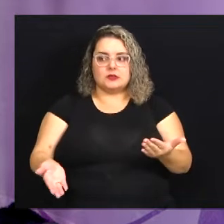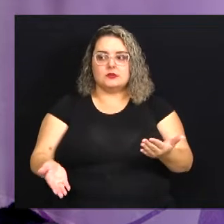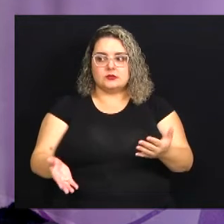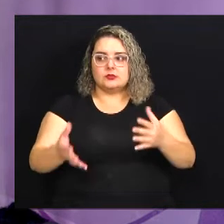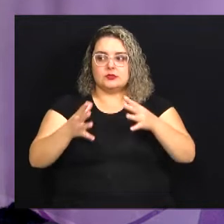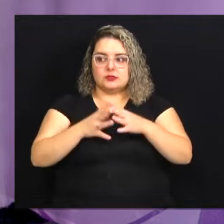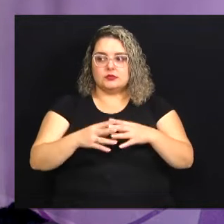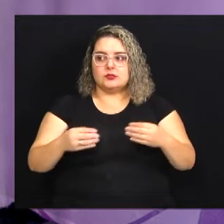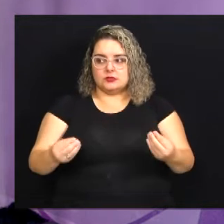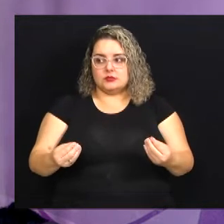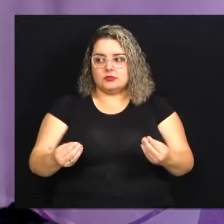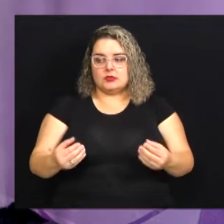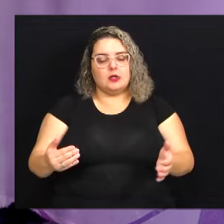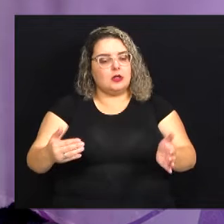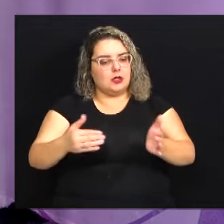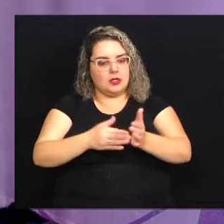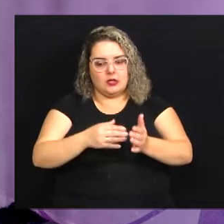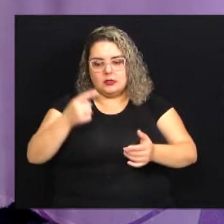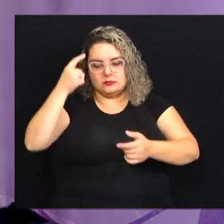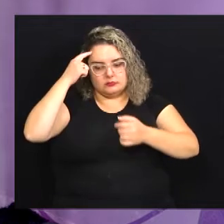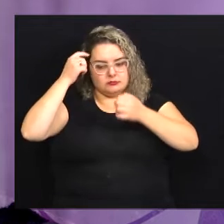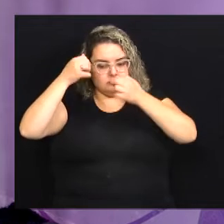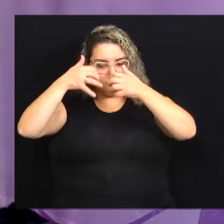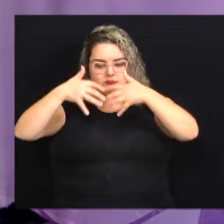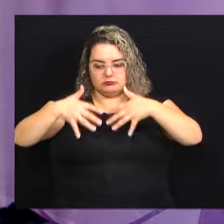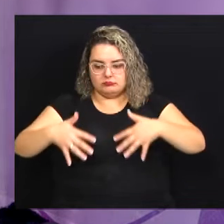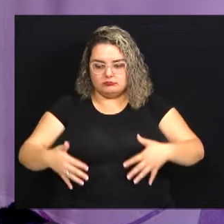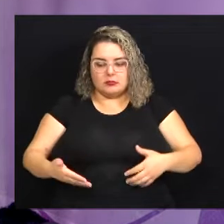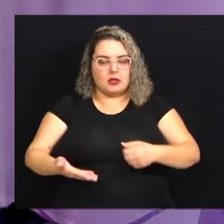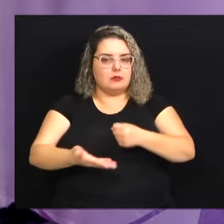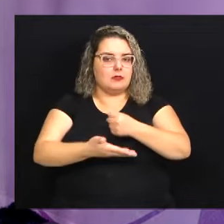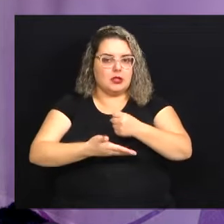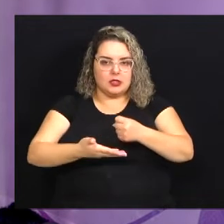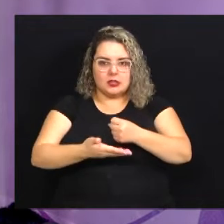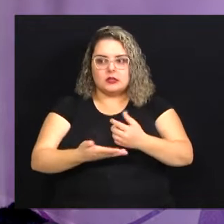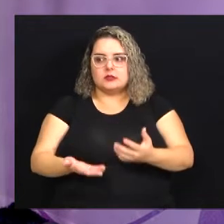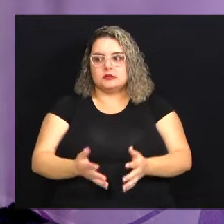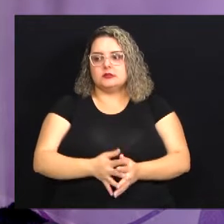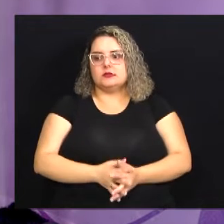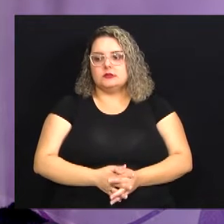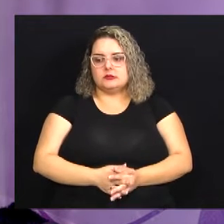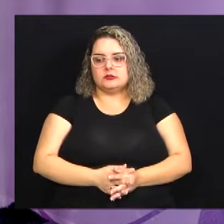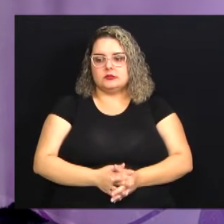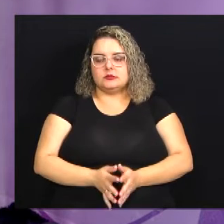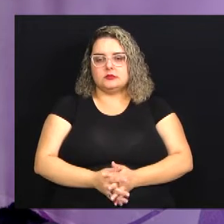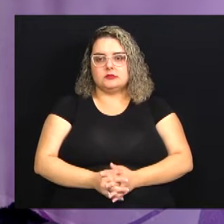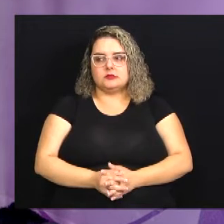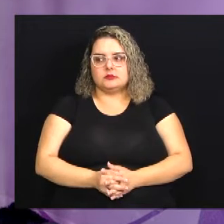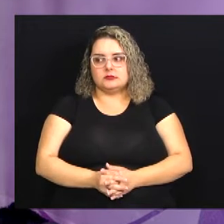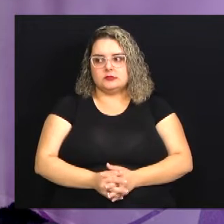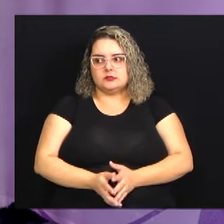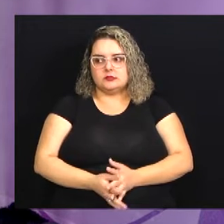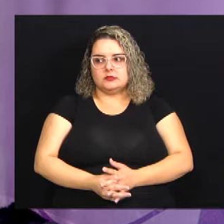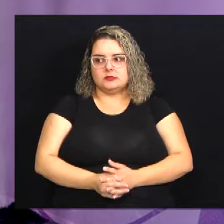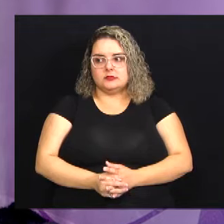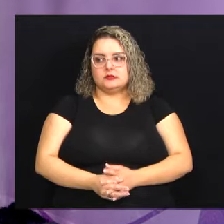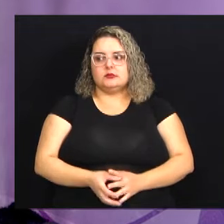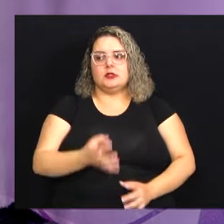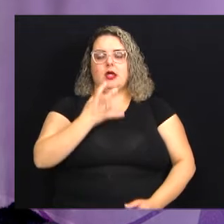né? Mesmo as atividades neurológicas tão básicas quanto essas